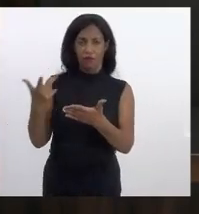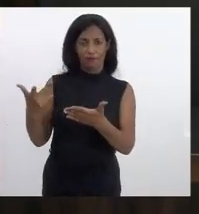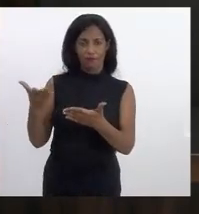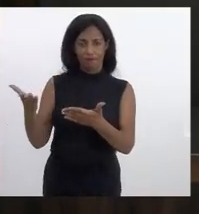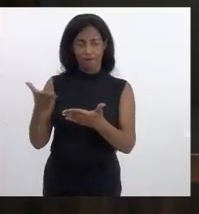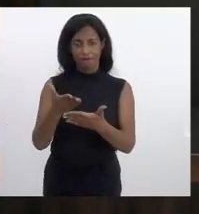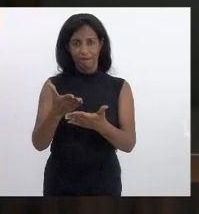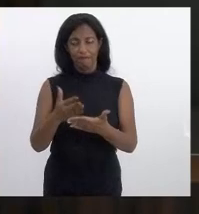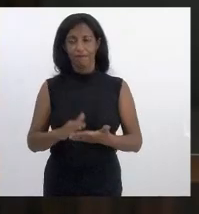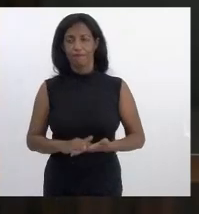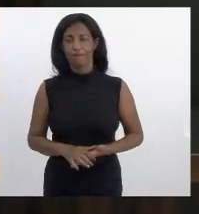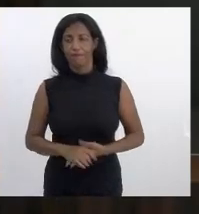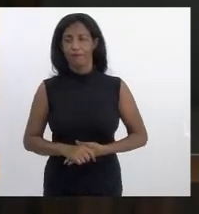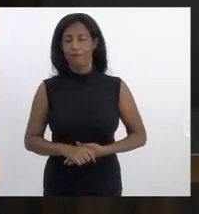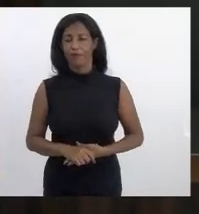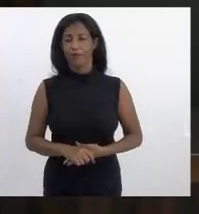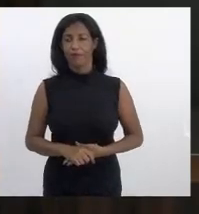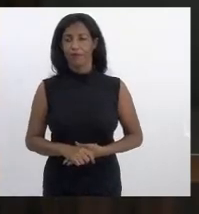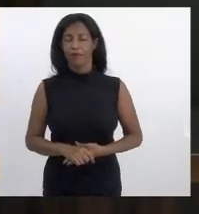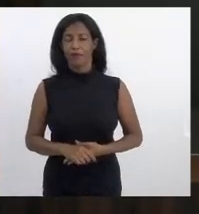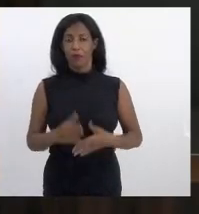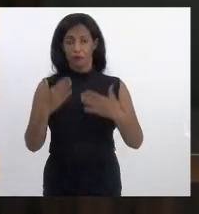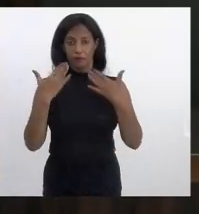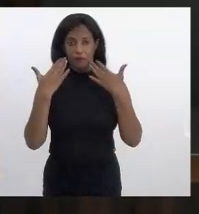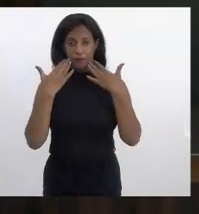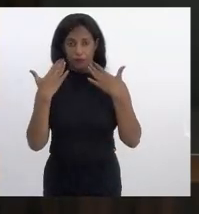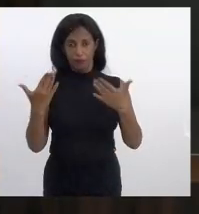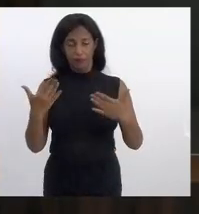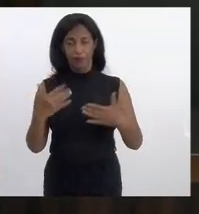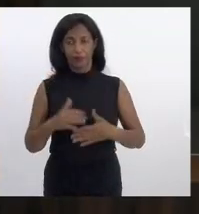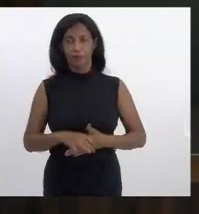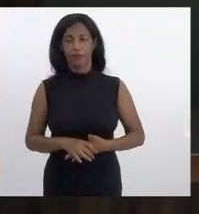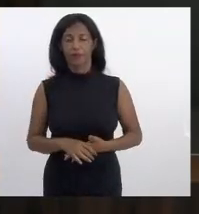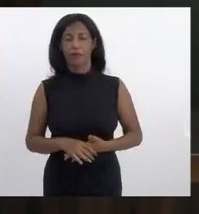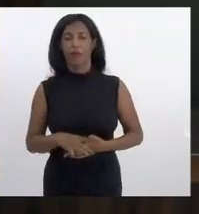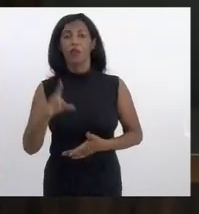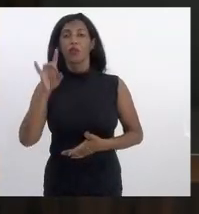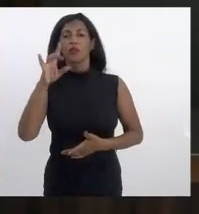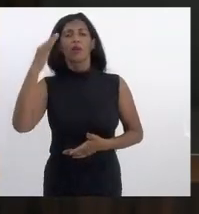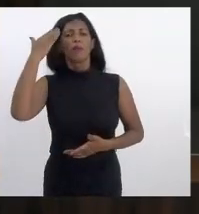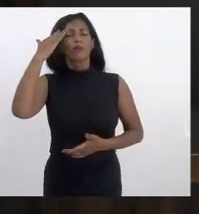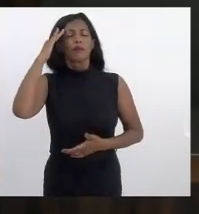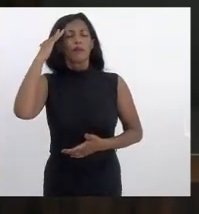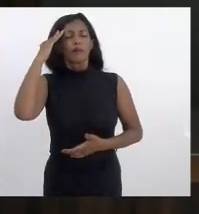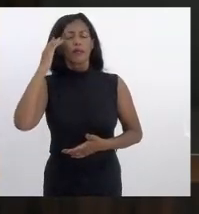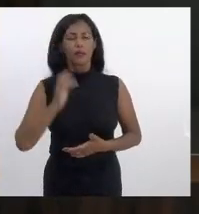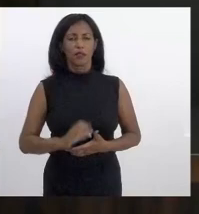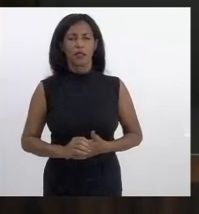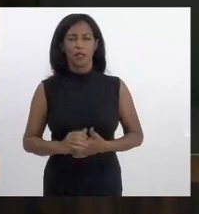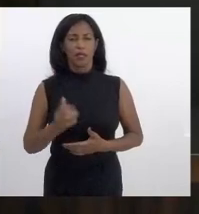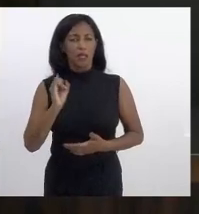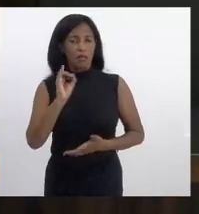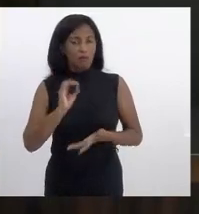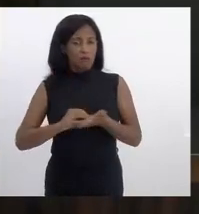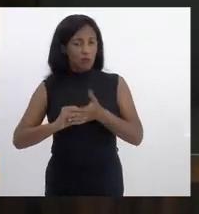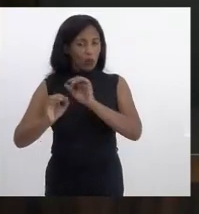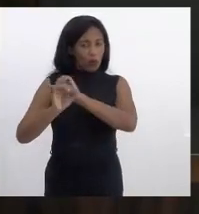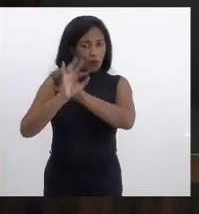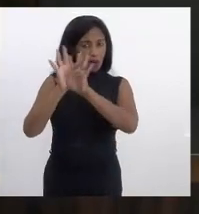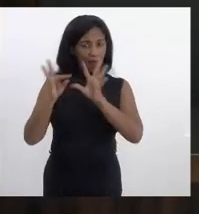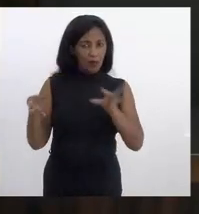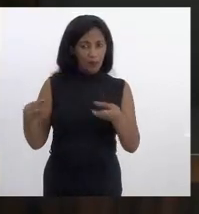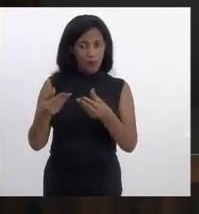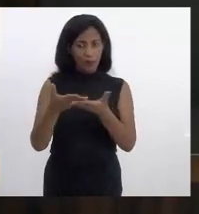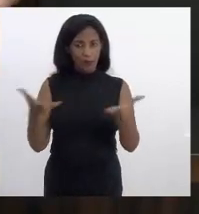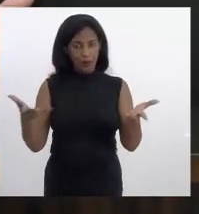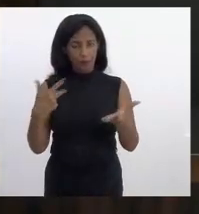a aqui é o seu Manifesto só para a gente entender Eu acho que você não ficou Claro para todos